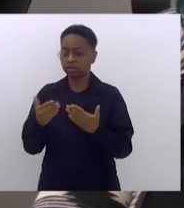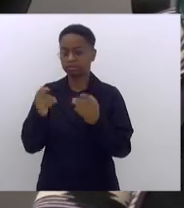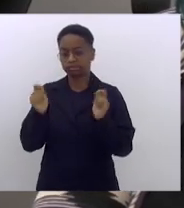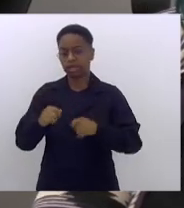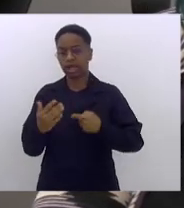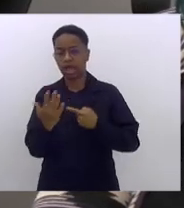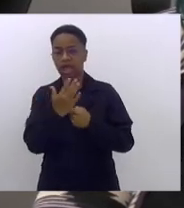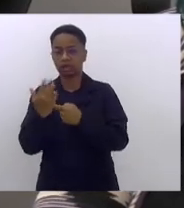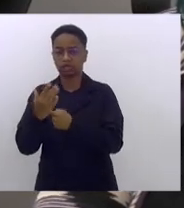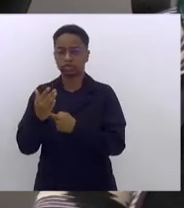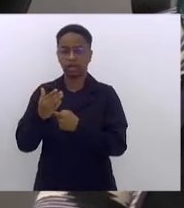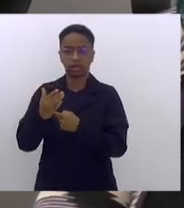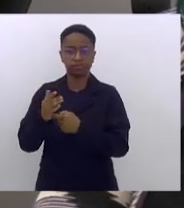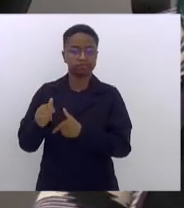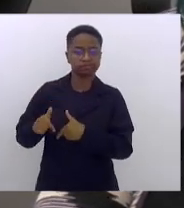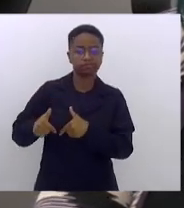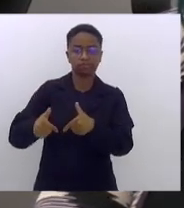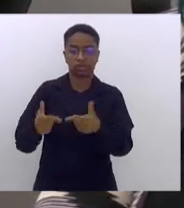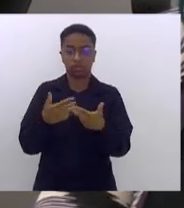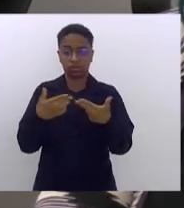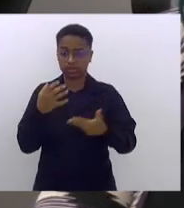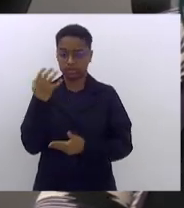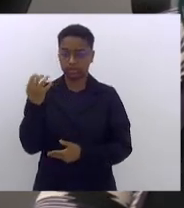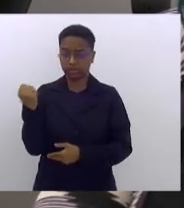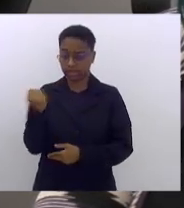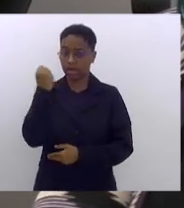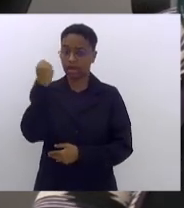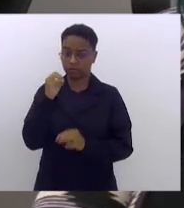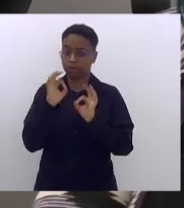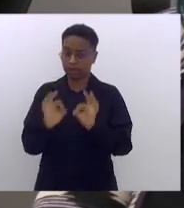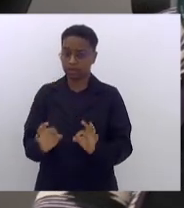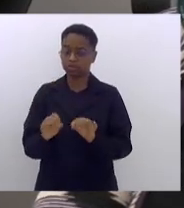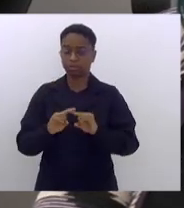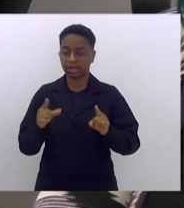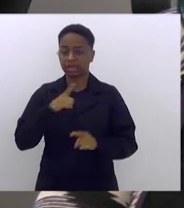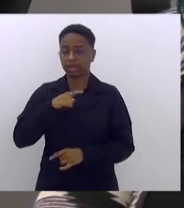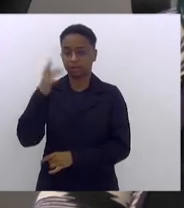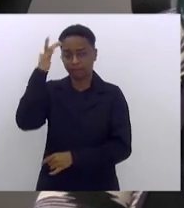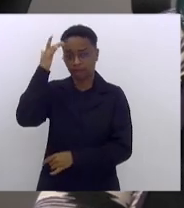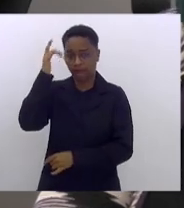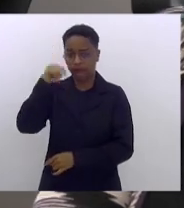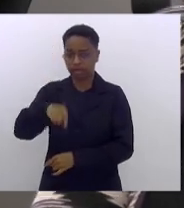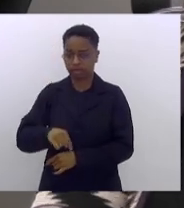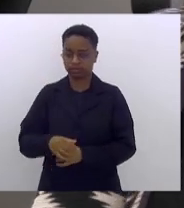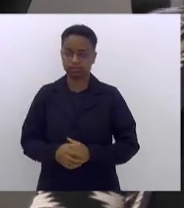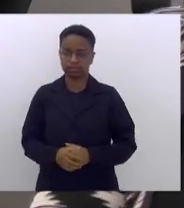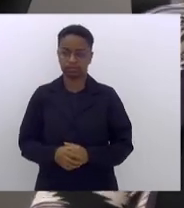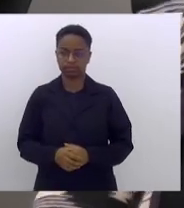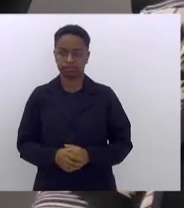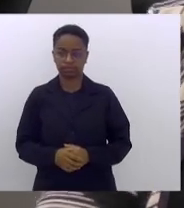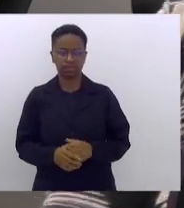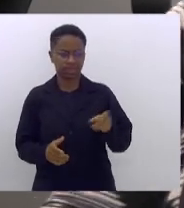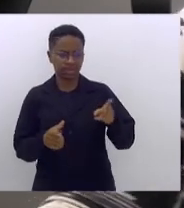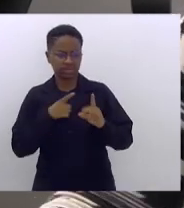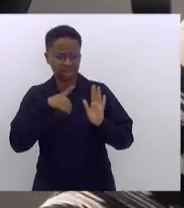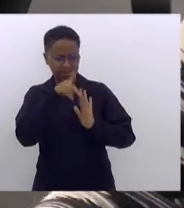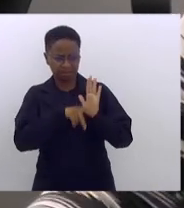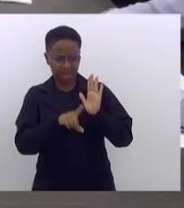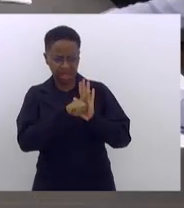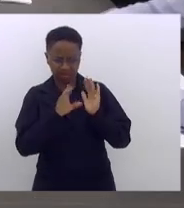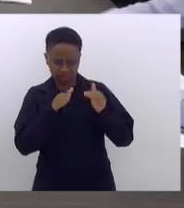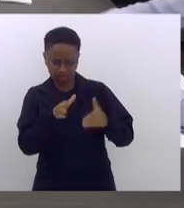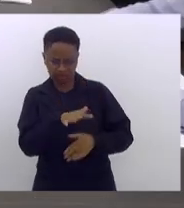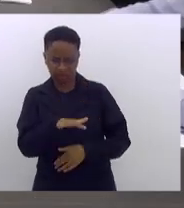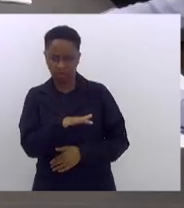a enfrentar um problema que é muito sério, né, com maturidade aqui no âmbito da CCJ. Deputado Serafini, existe algum PL nesse sentido?